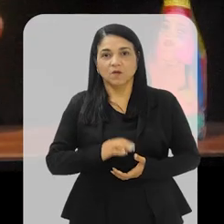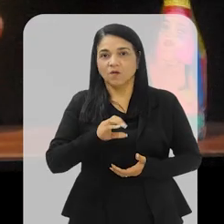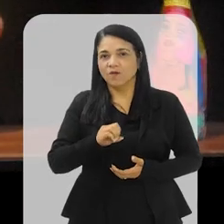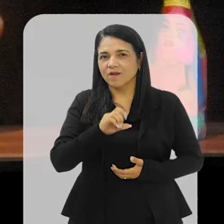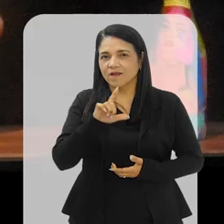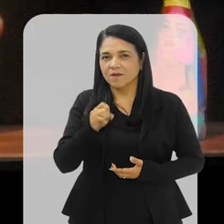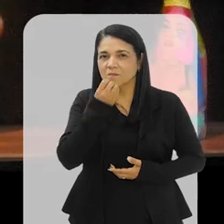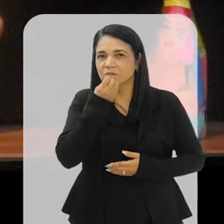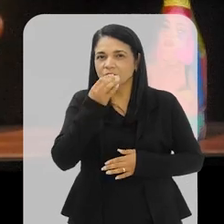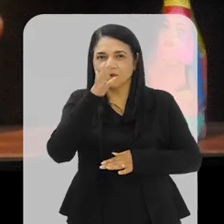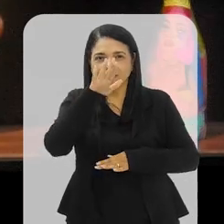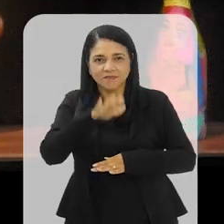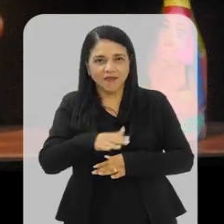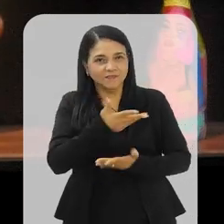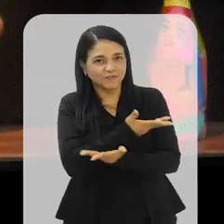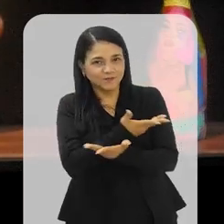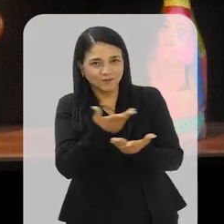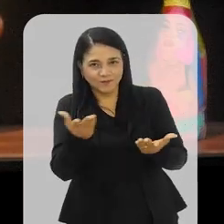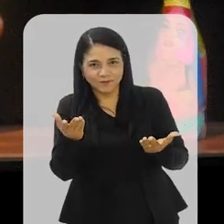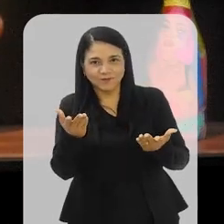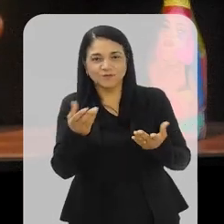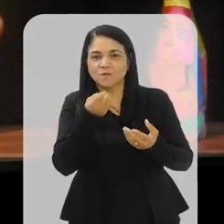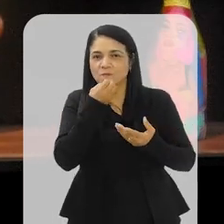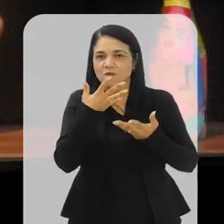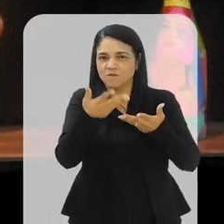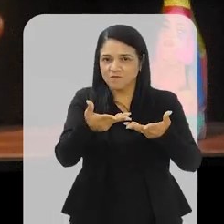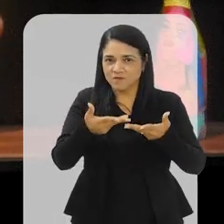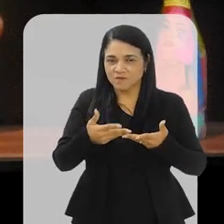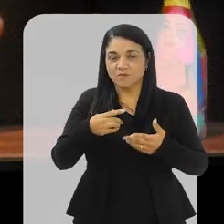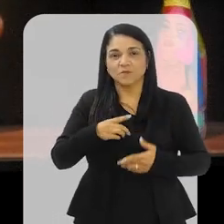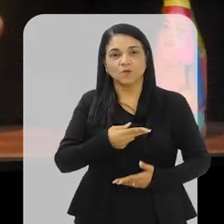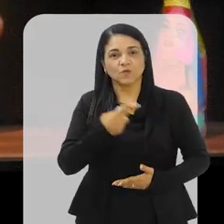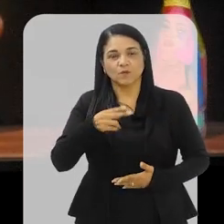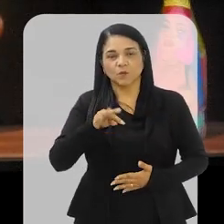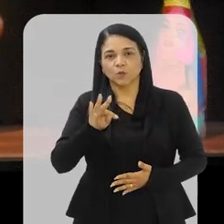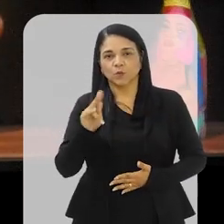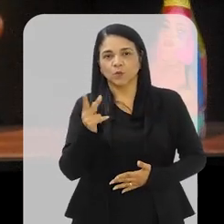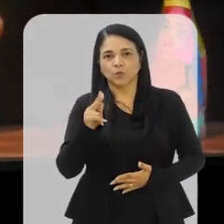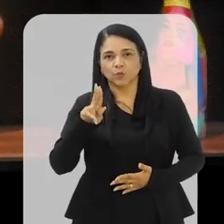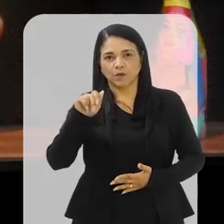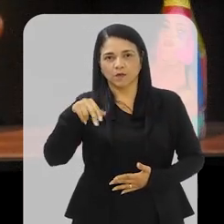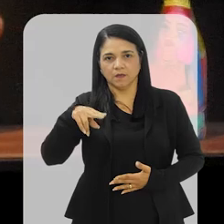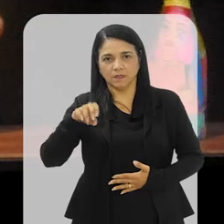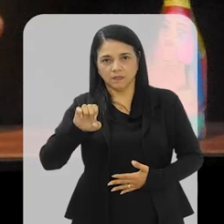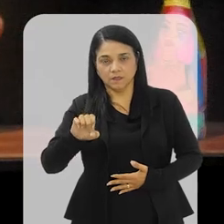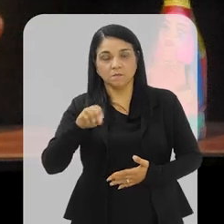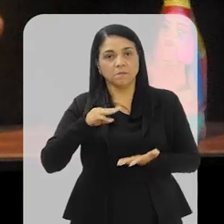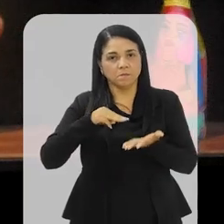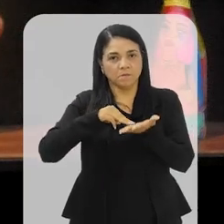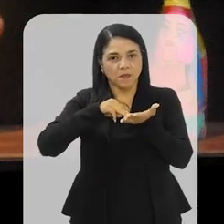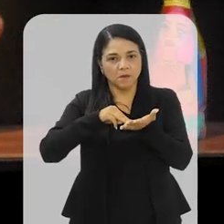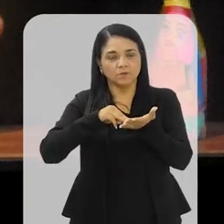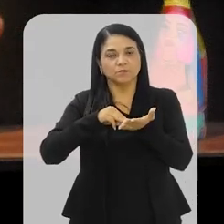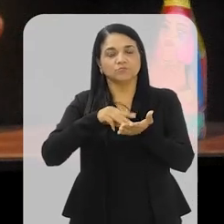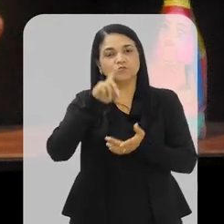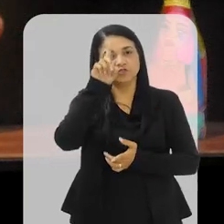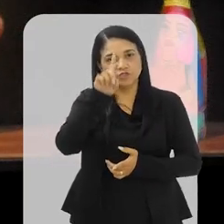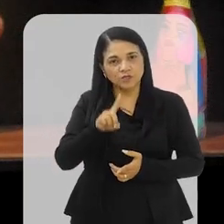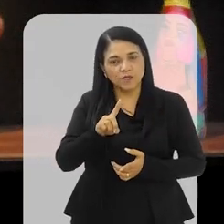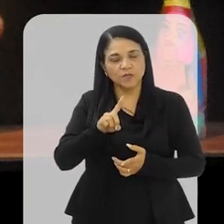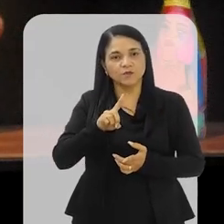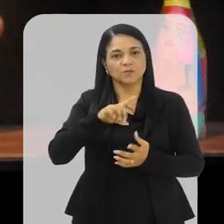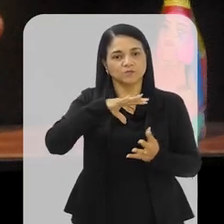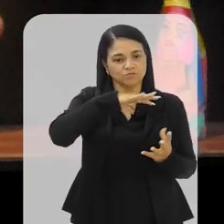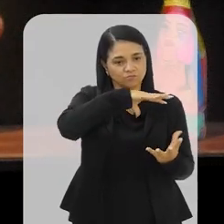Olá boa tarde a todos e todas sejam muito bem-vindos o meu nome é tu Vargas Sou membra da comissão de direito internacional do